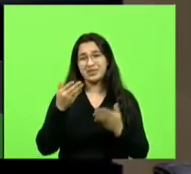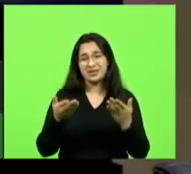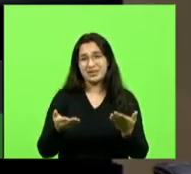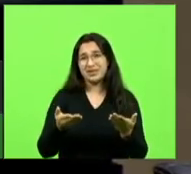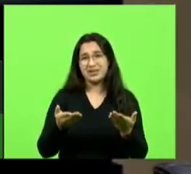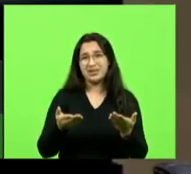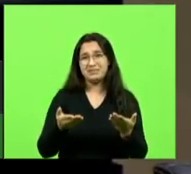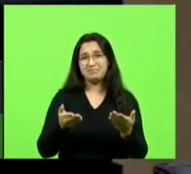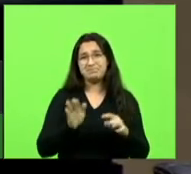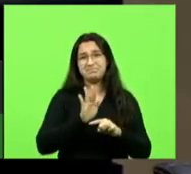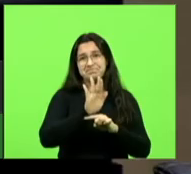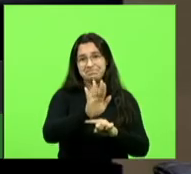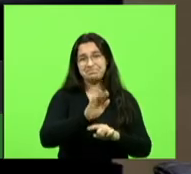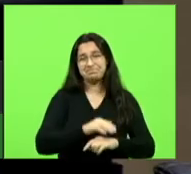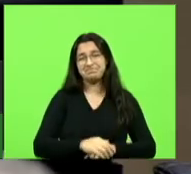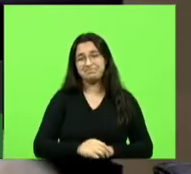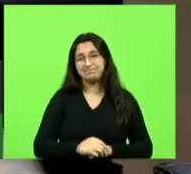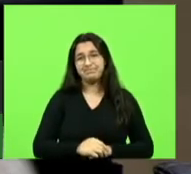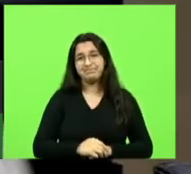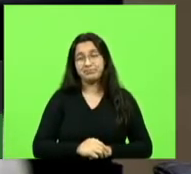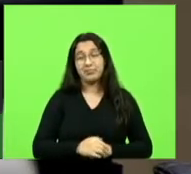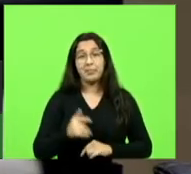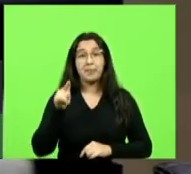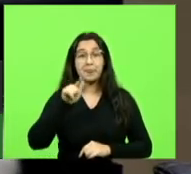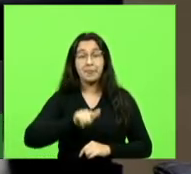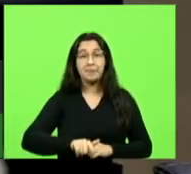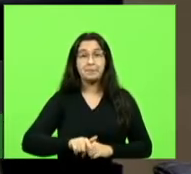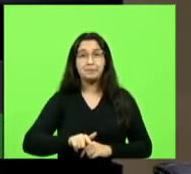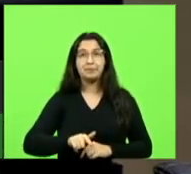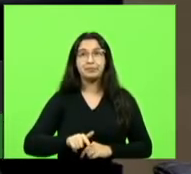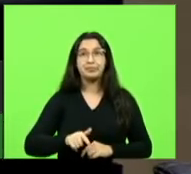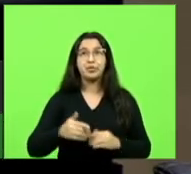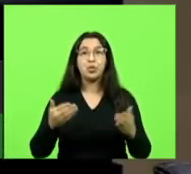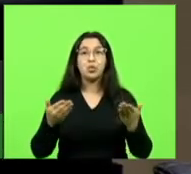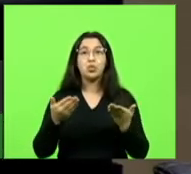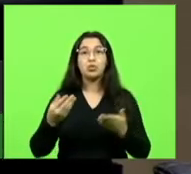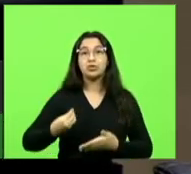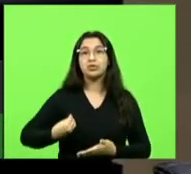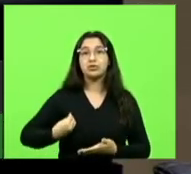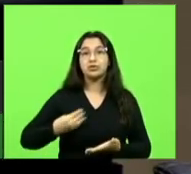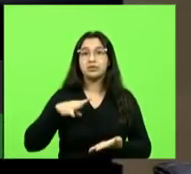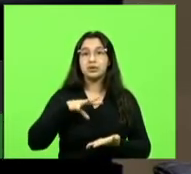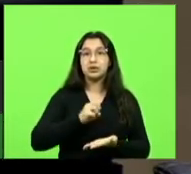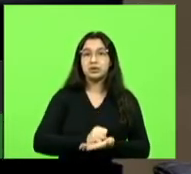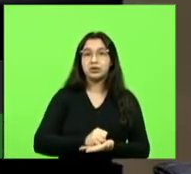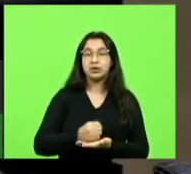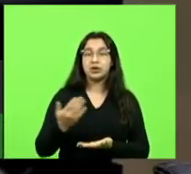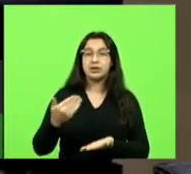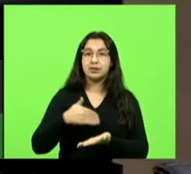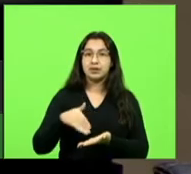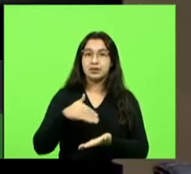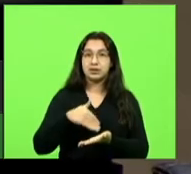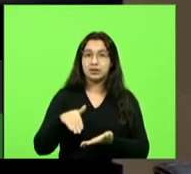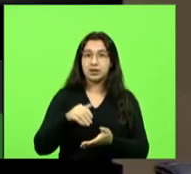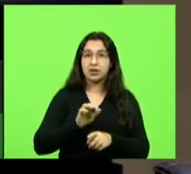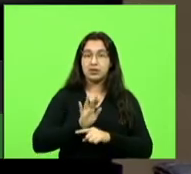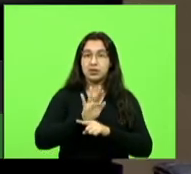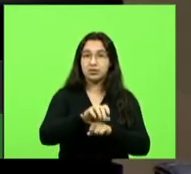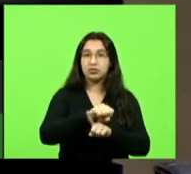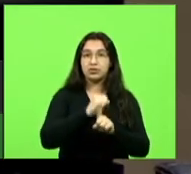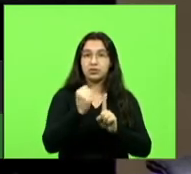que depende disso. E saliento aqui também a presença hoje aqui nessa votação do secretário de Assistência Social, Desenvolvimento